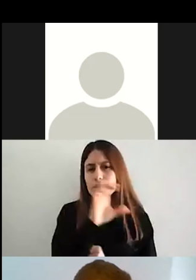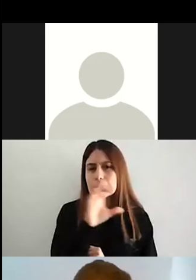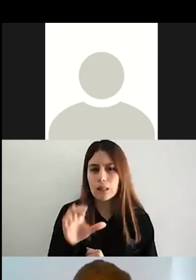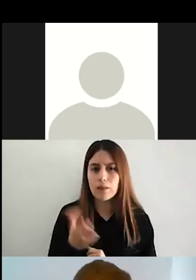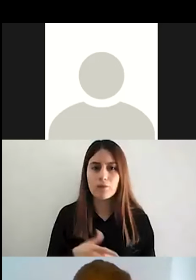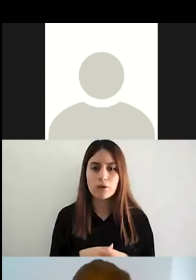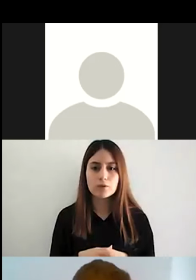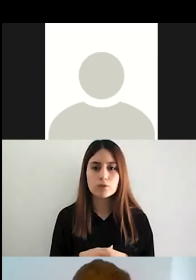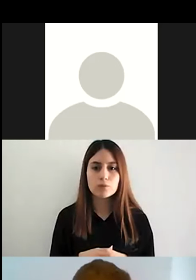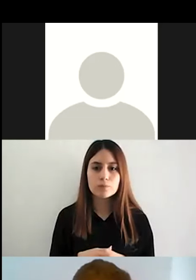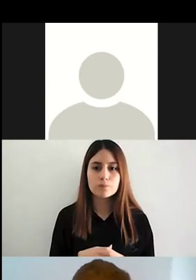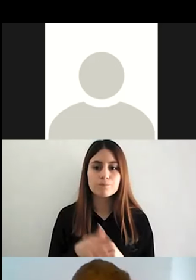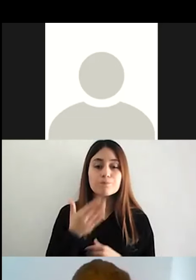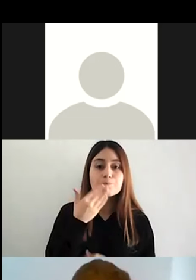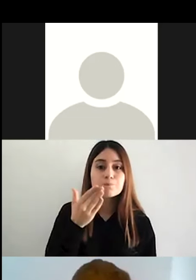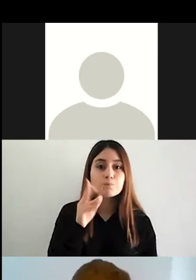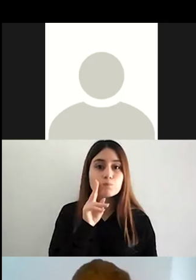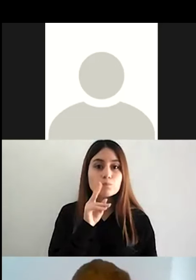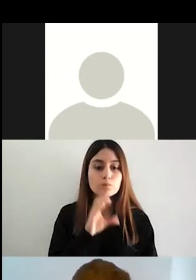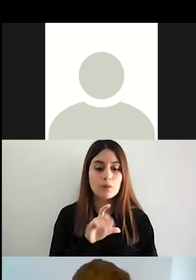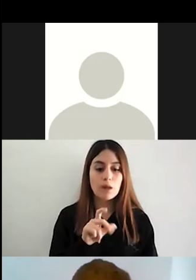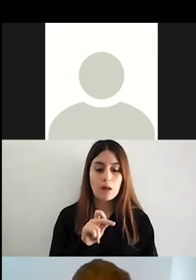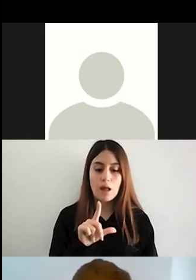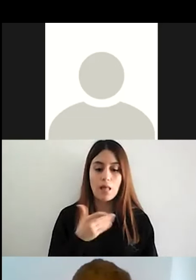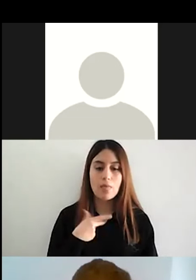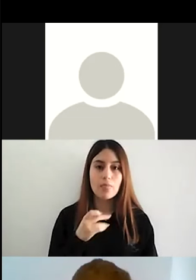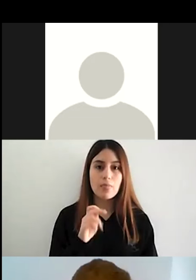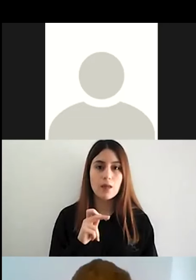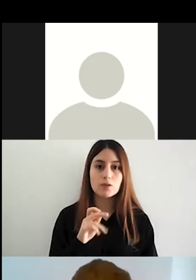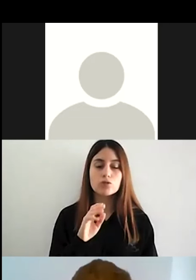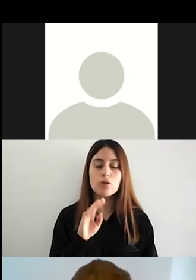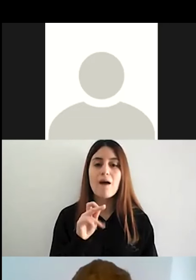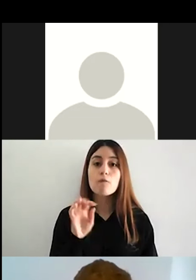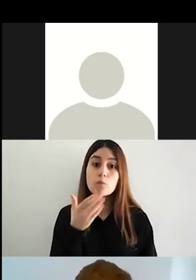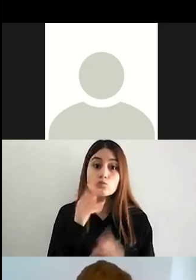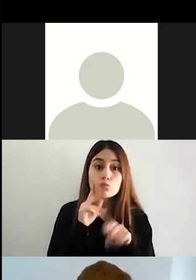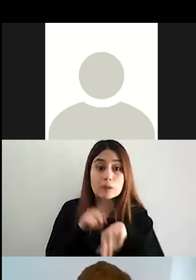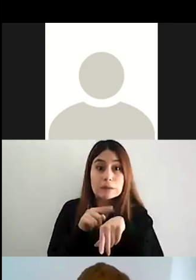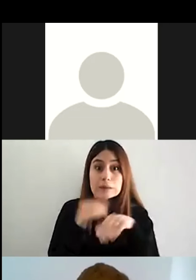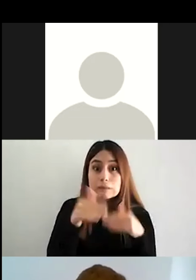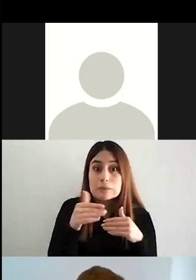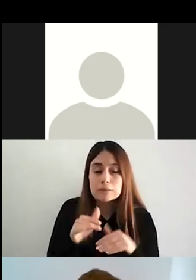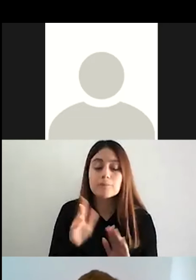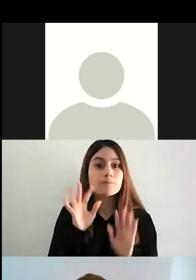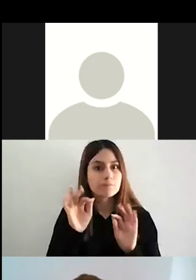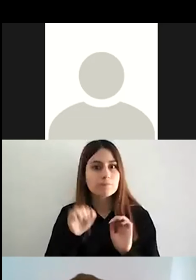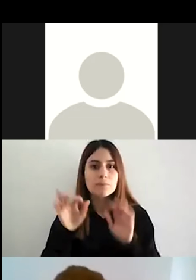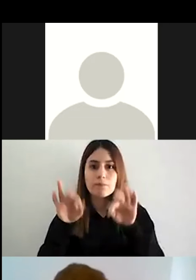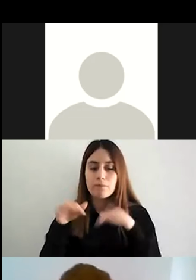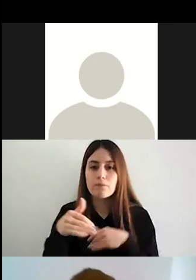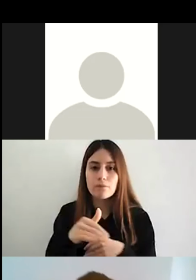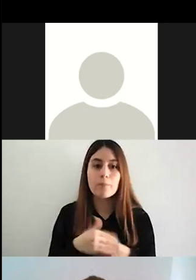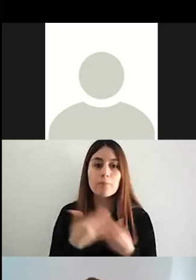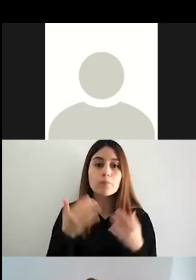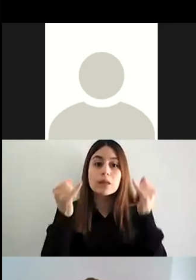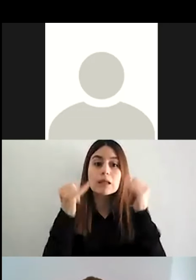Dr. Caldas Afonso, peço desculpa, mas estamos já em cima do tempo. Muito bem, estou mesmo para acabar. Muito obrigado. Passava ao ponto